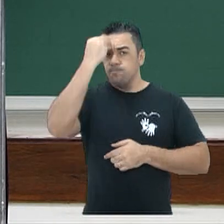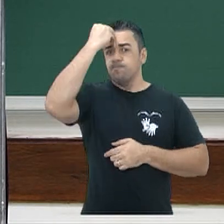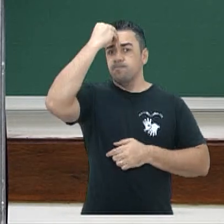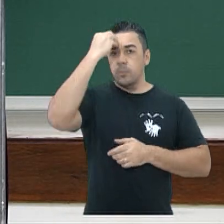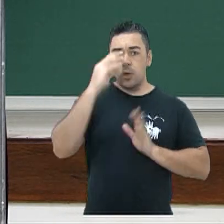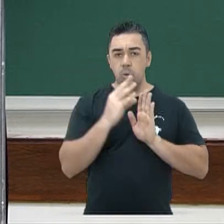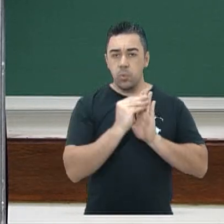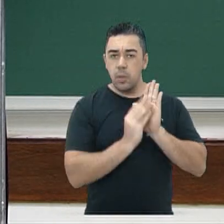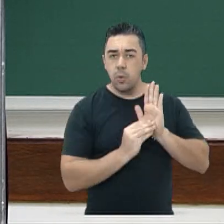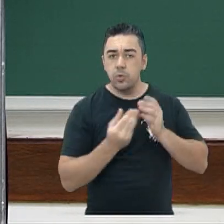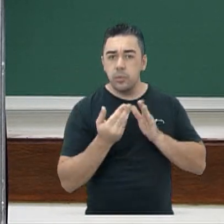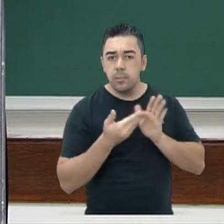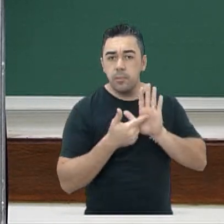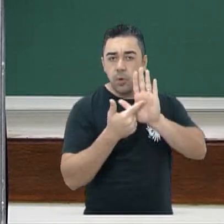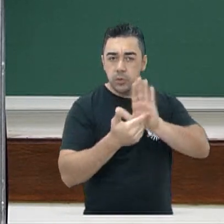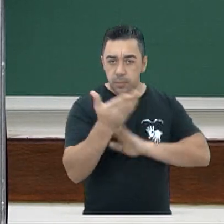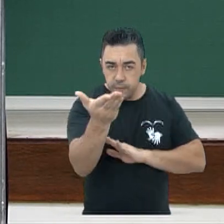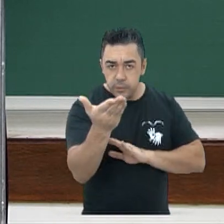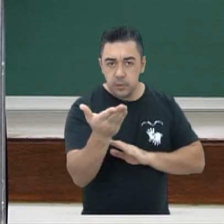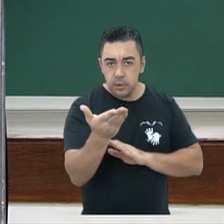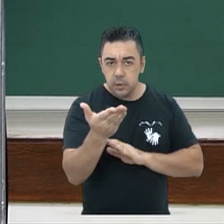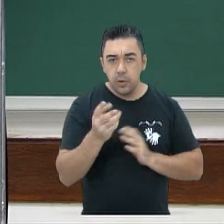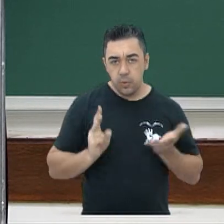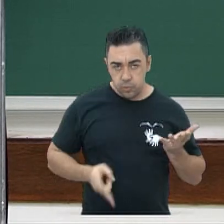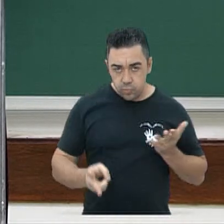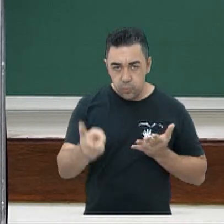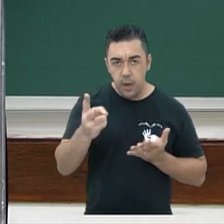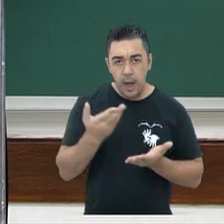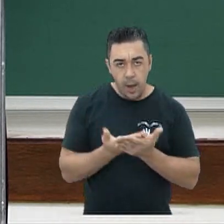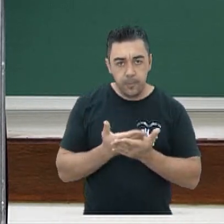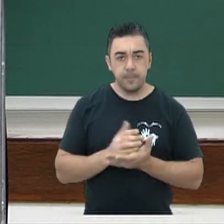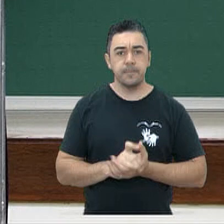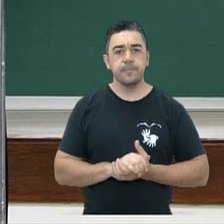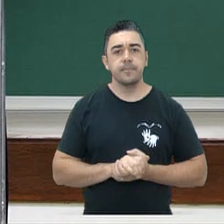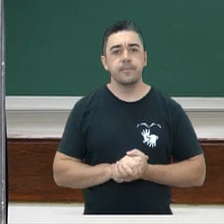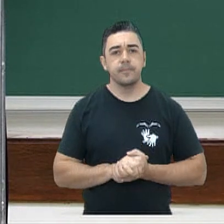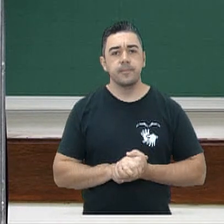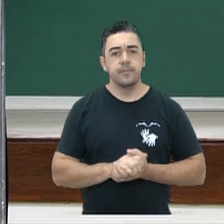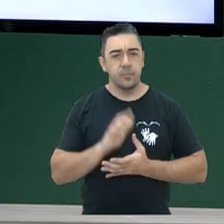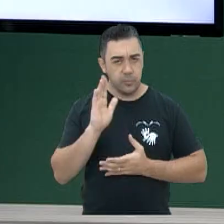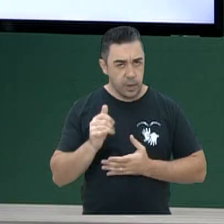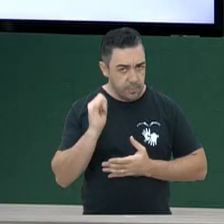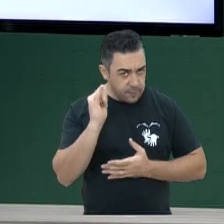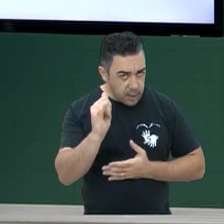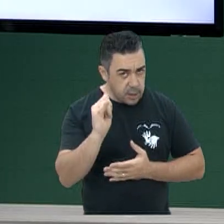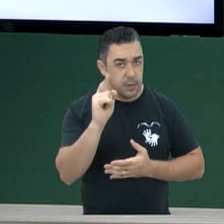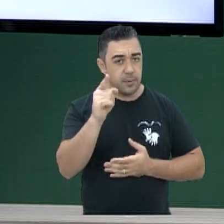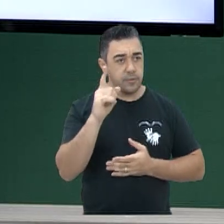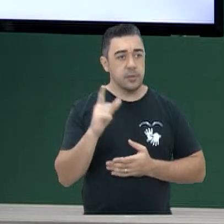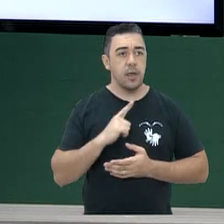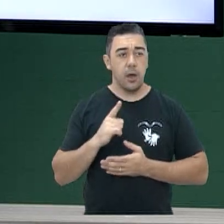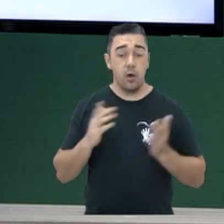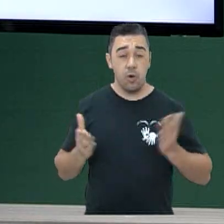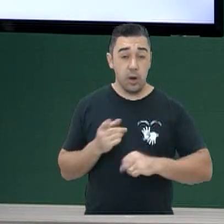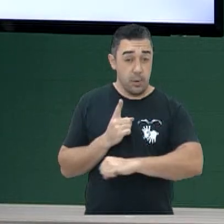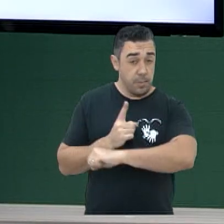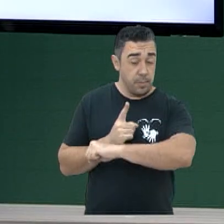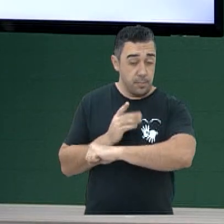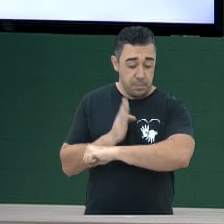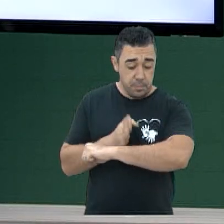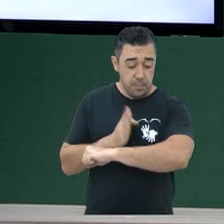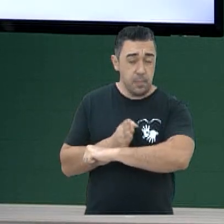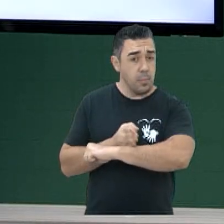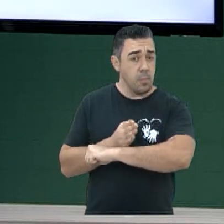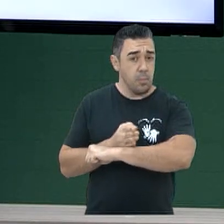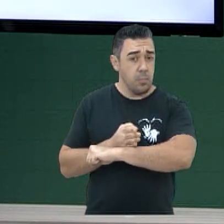estou expondo hoje aqui para você. Então vamos continuar nossa aula. Tá? Então aqui, como eu falei para vocês, a gente está vivendo um momento único na